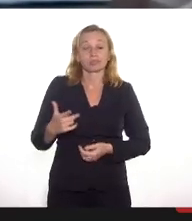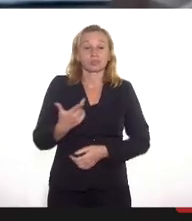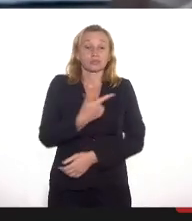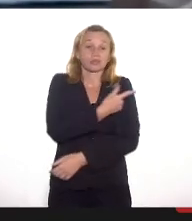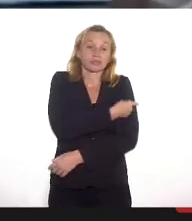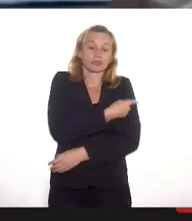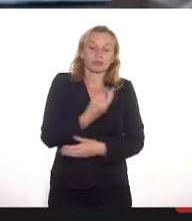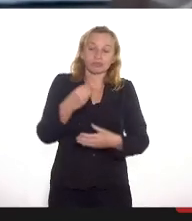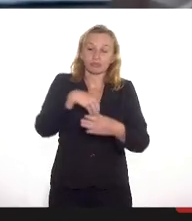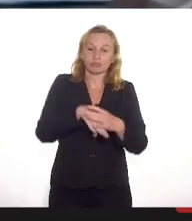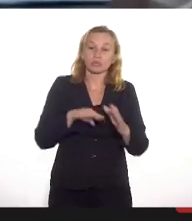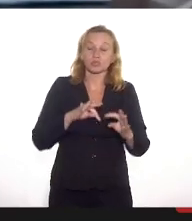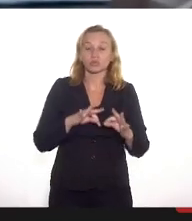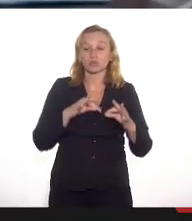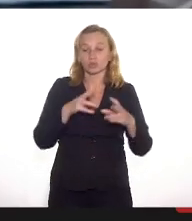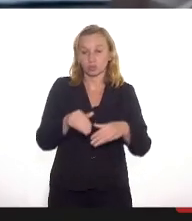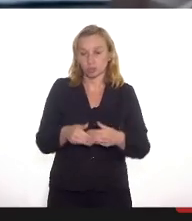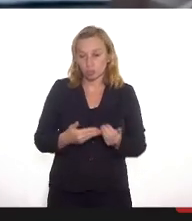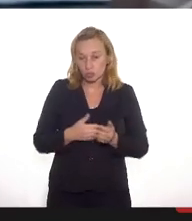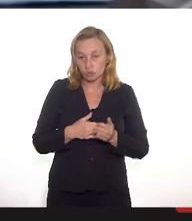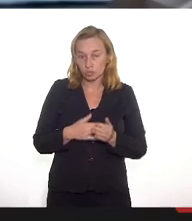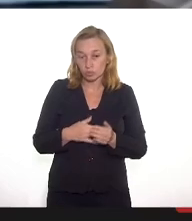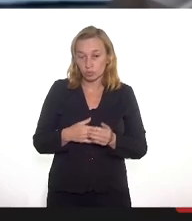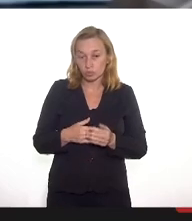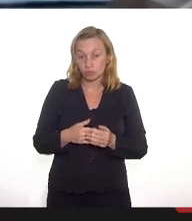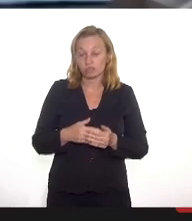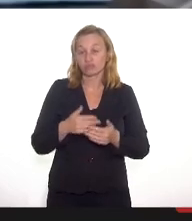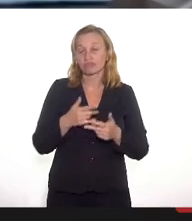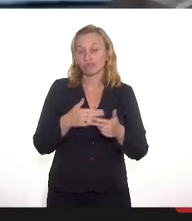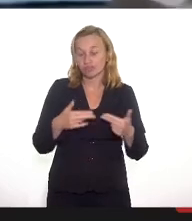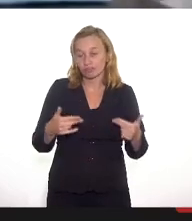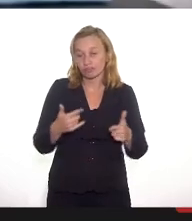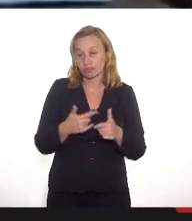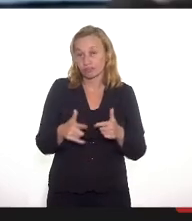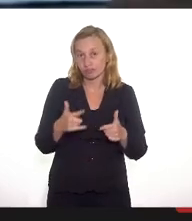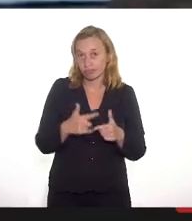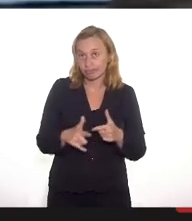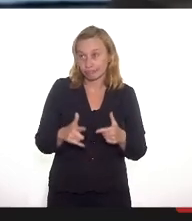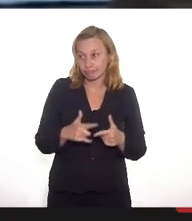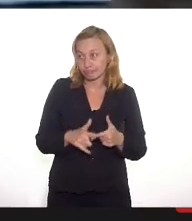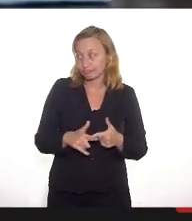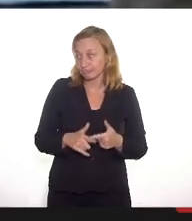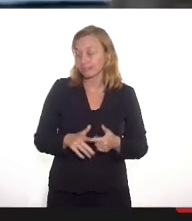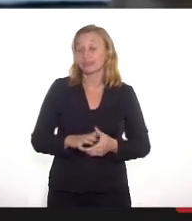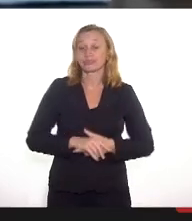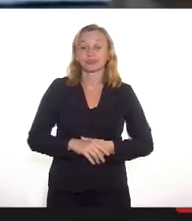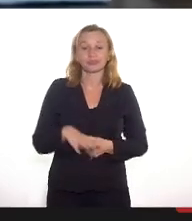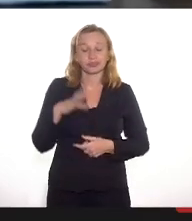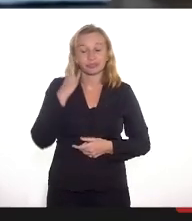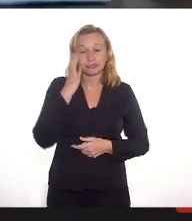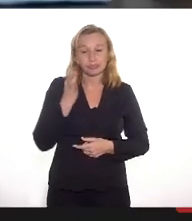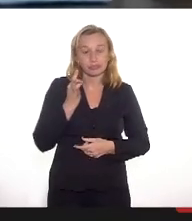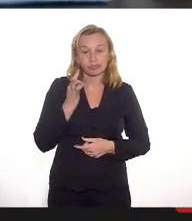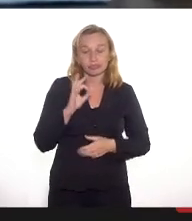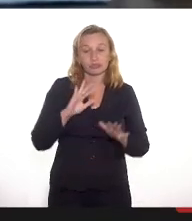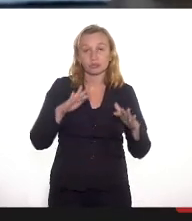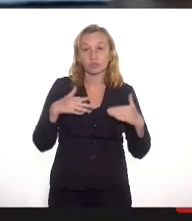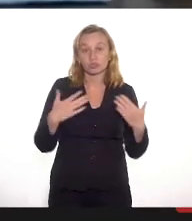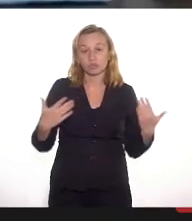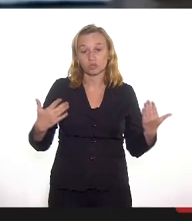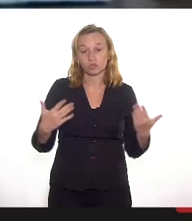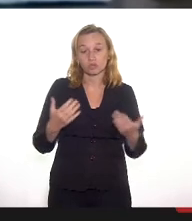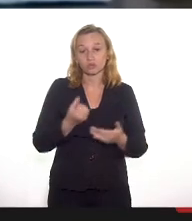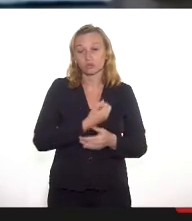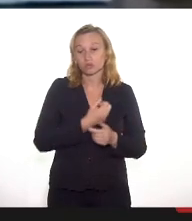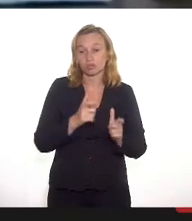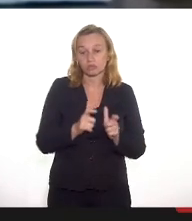assim dá para gente se a gente for Alencar disse que é assado com o qual a quantidade de